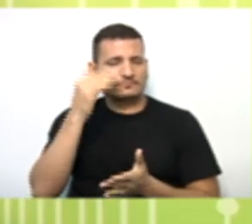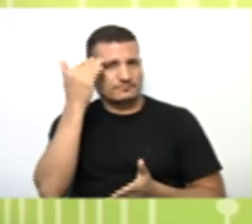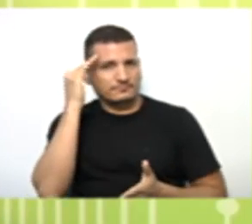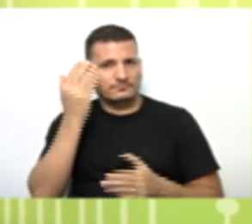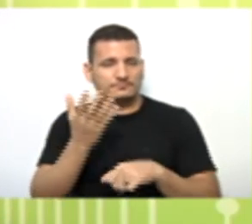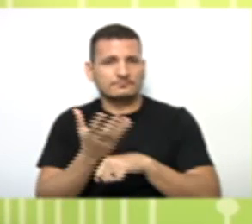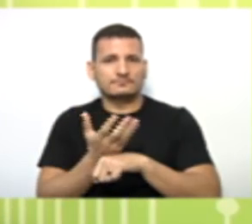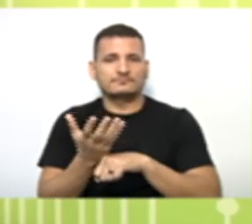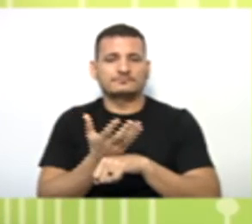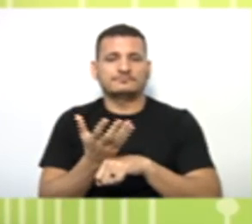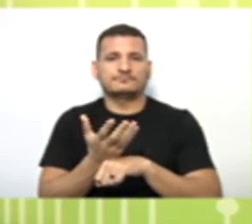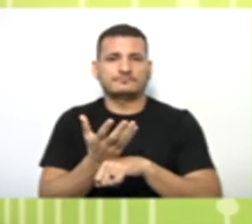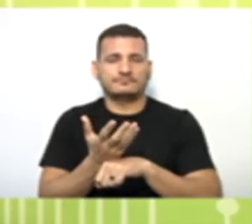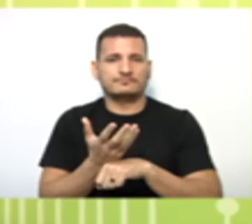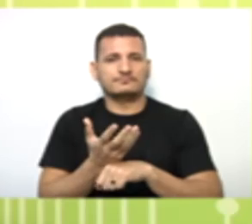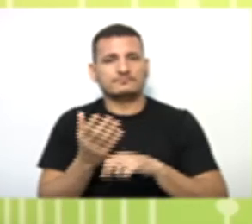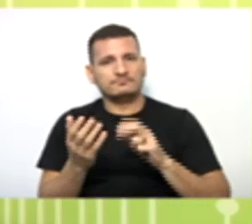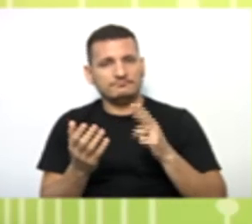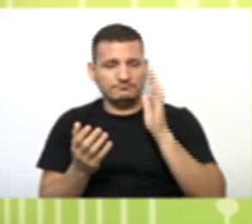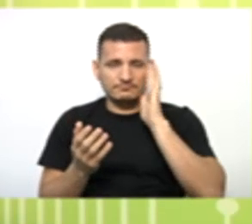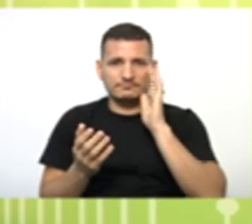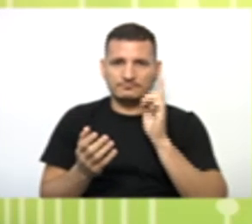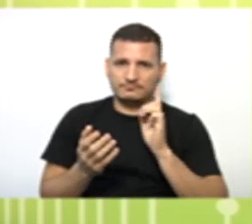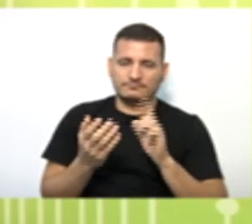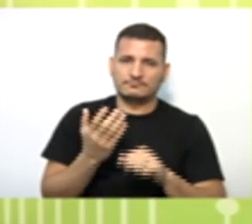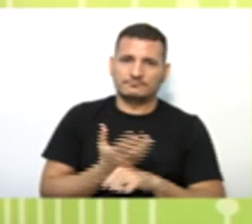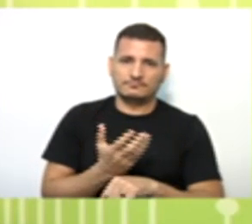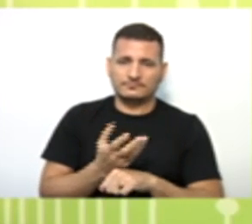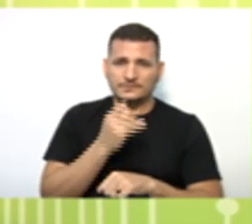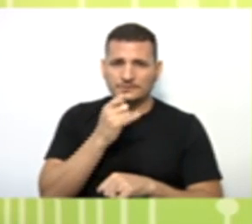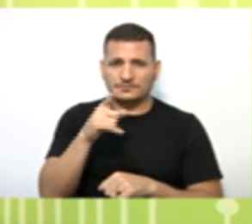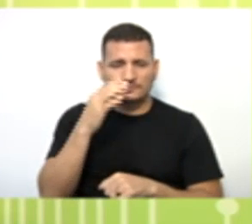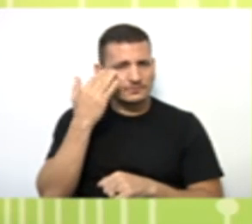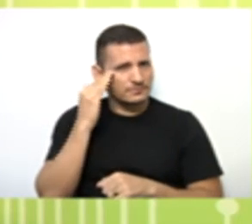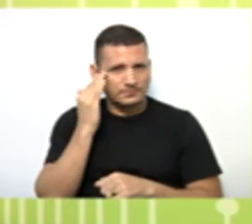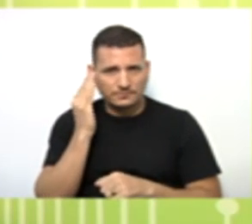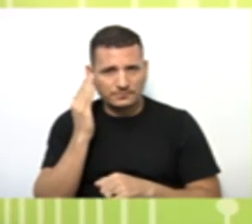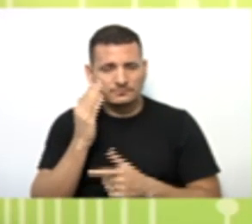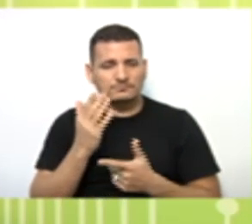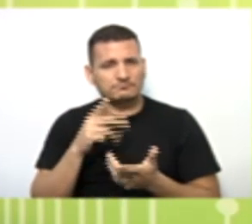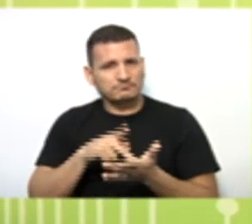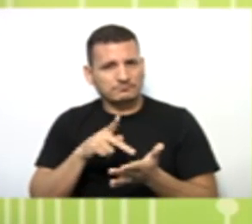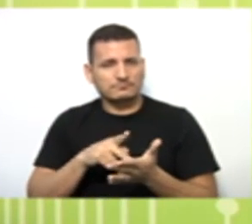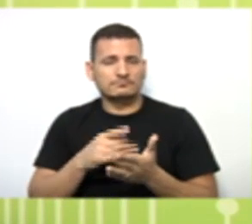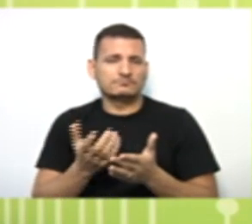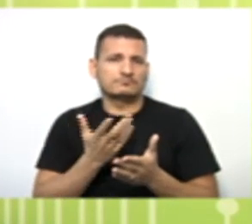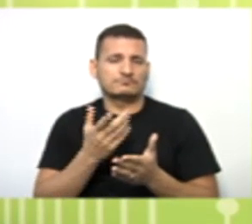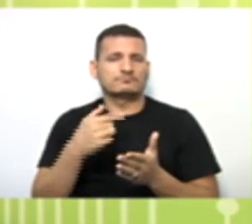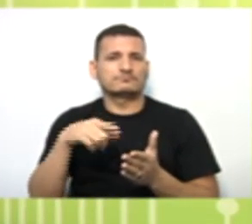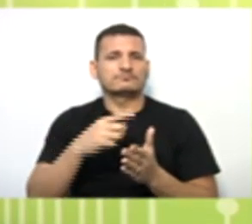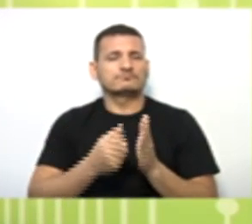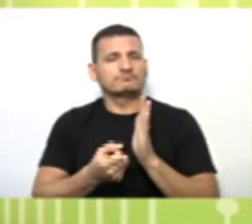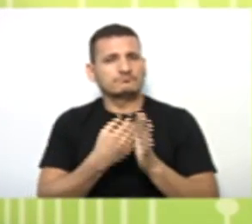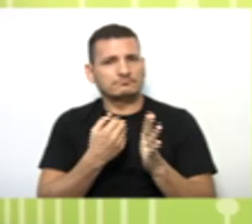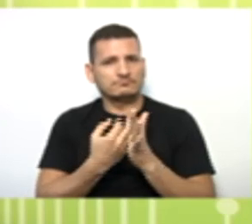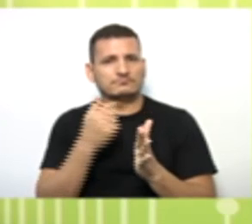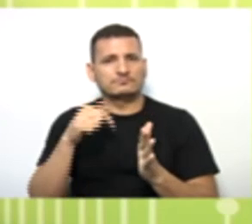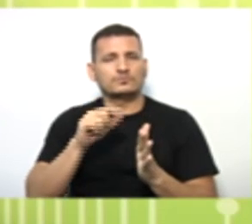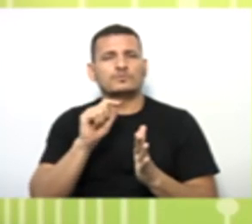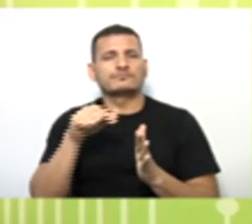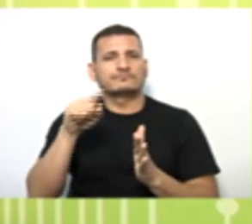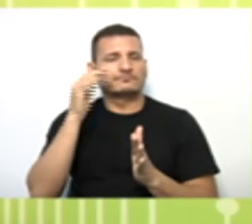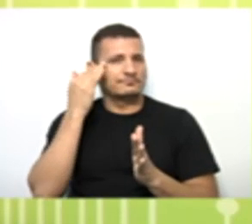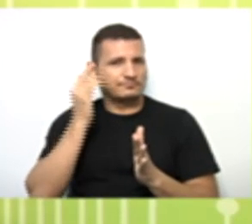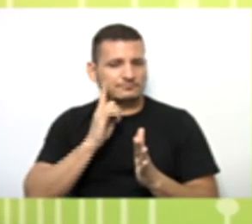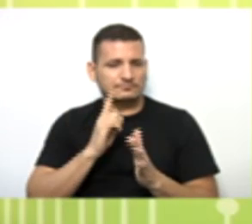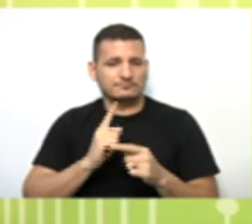entendendo a disciplina ou se não estão entendendo a disciplina. Se vocês não estiverem entendendo, de fato, eu queria muito que vocês enviassem ali o que vocês não entenderam, tá?